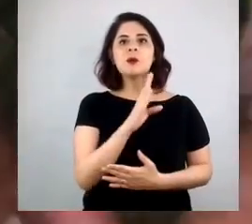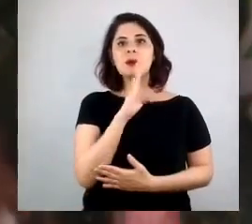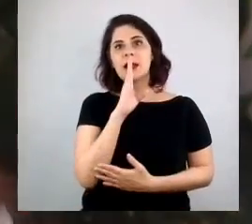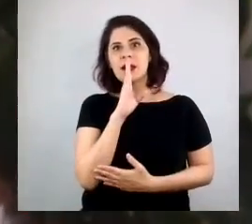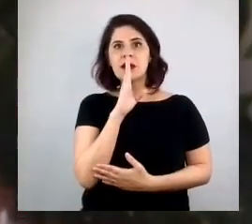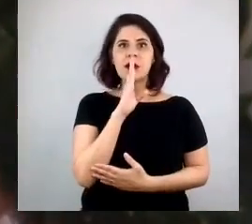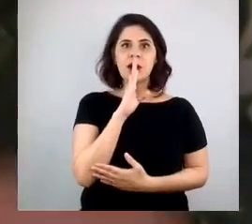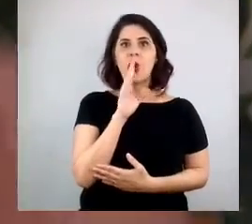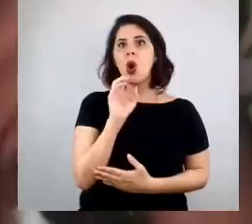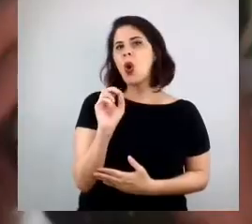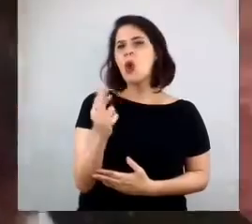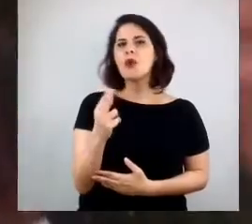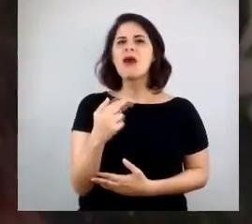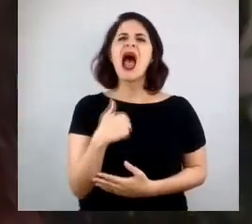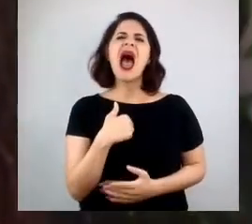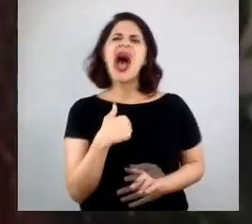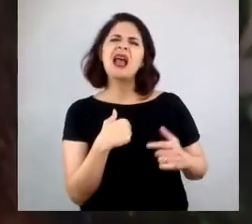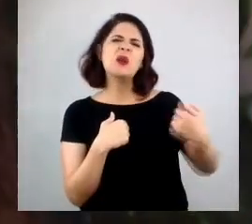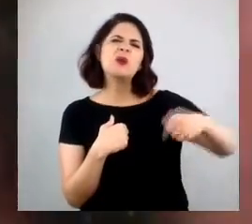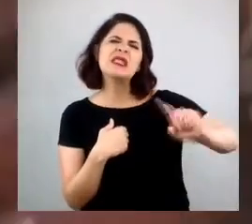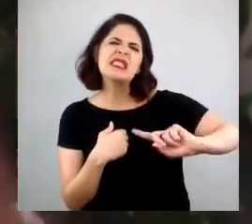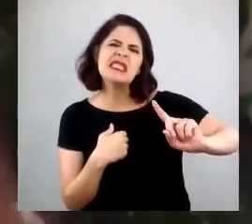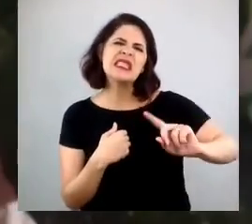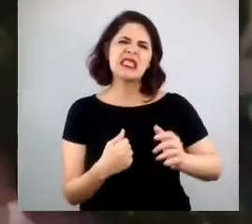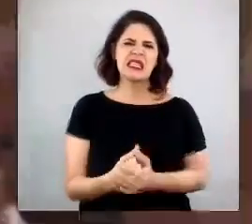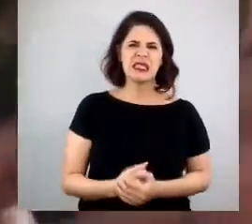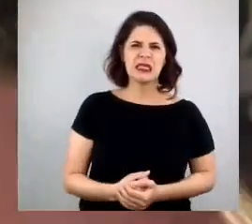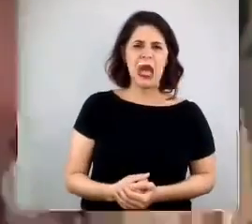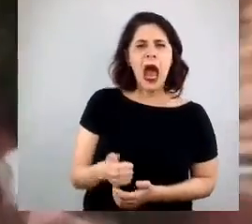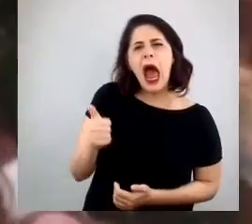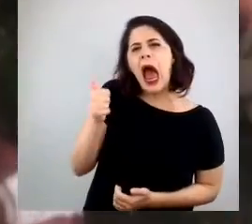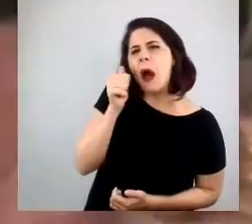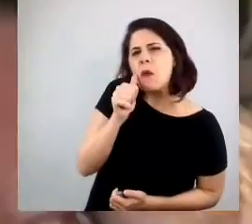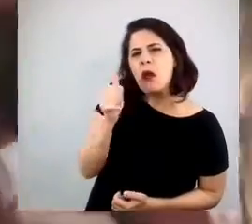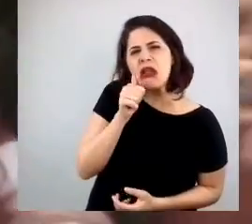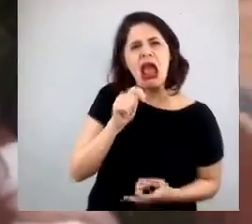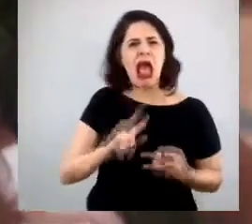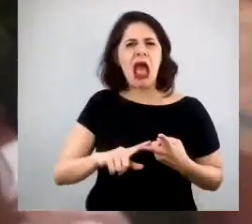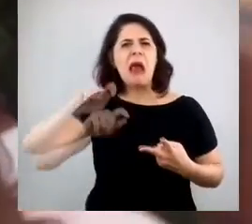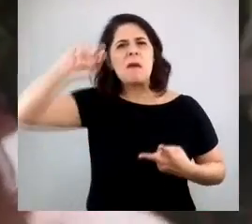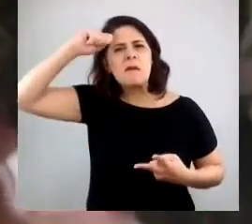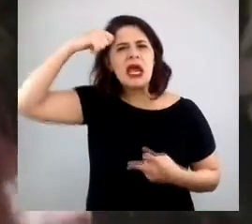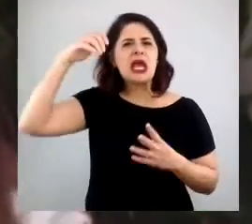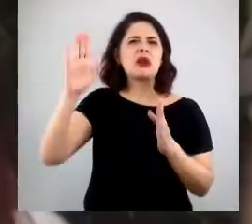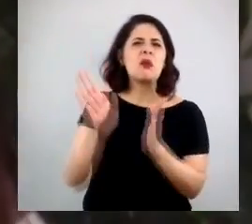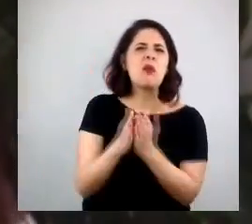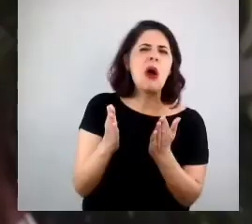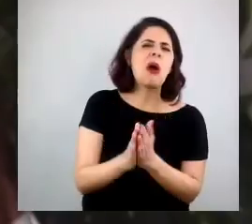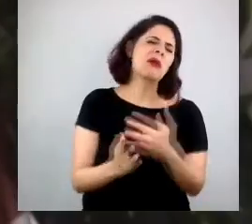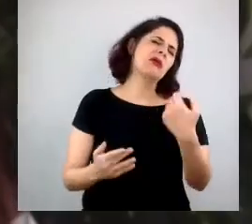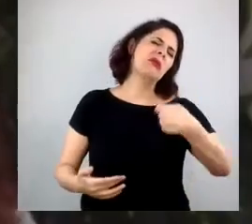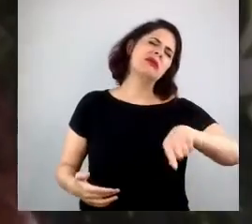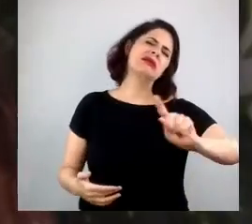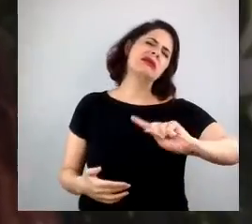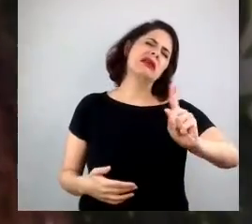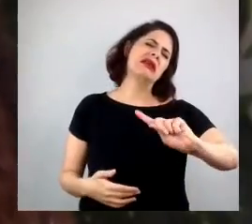não precisa, essa questão da mulher, do preto, do pobre, é tudo a mesma coisa, não precisa falar de negócio só para isso, enfim.